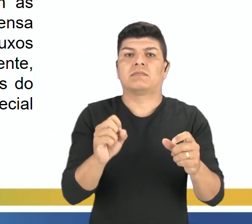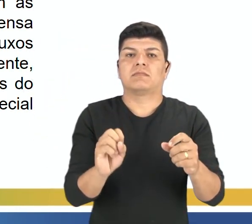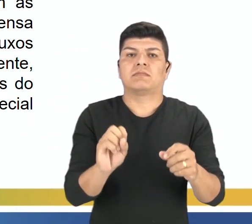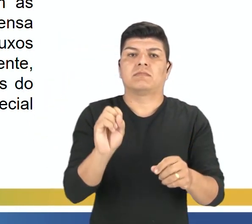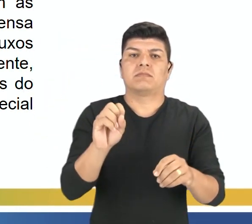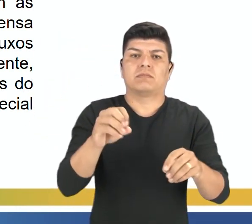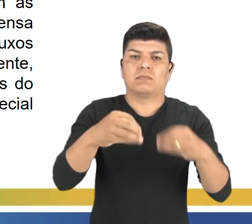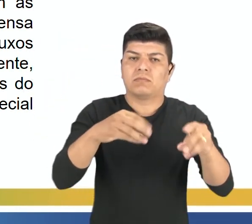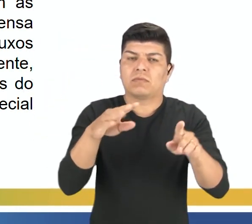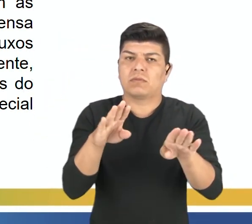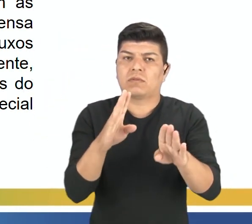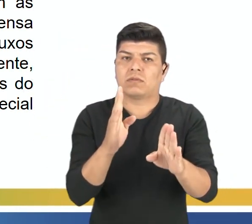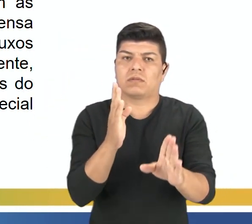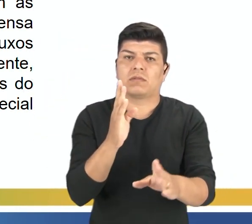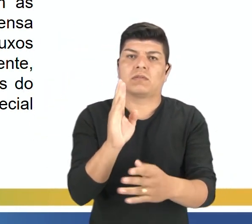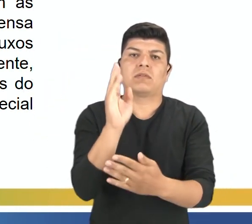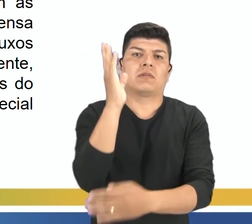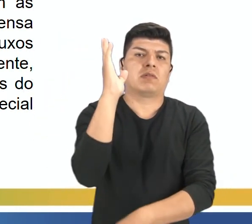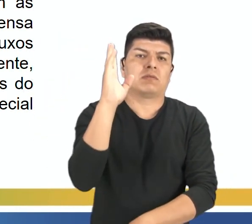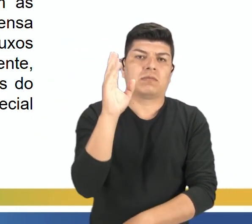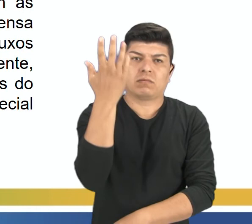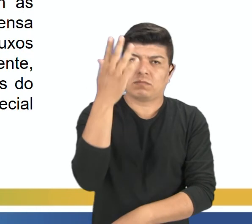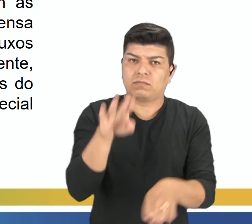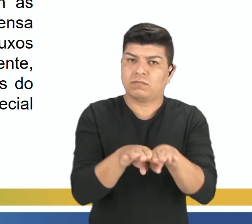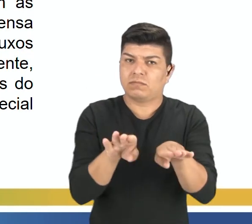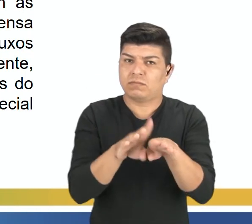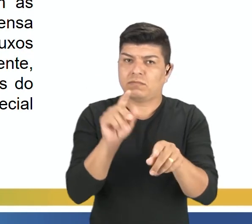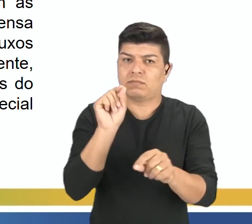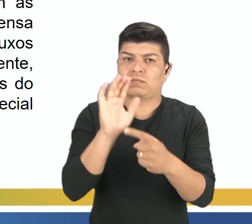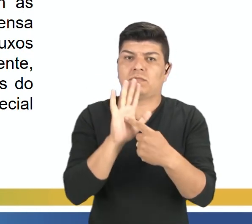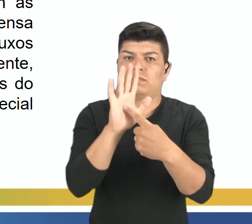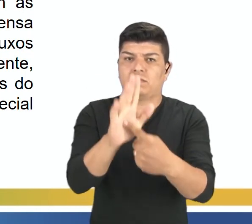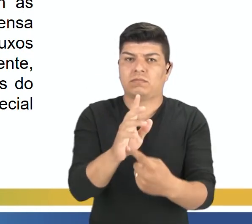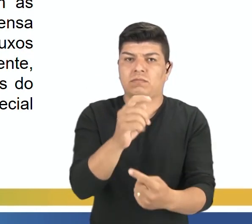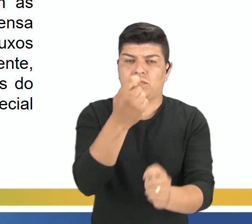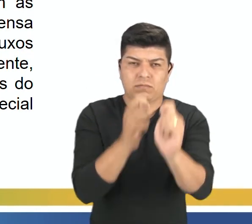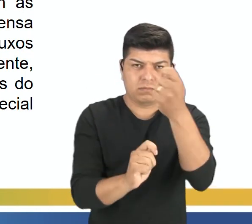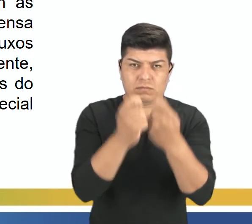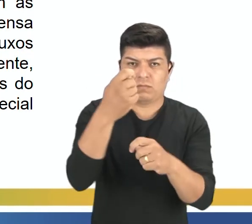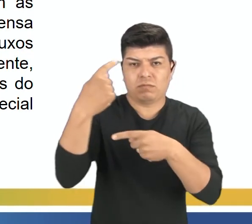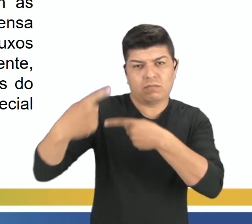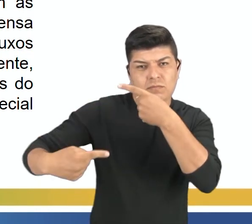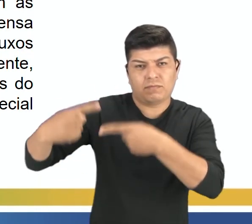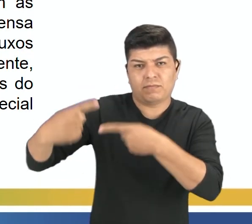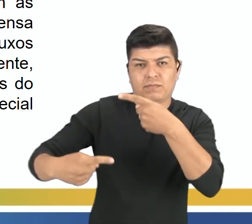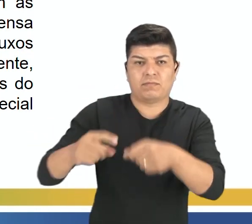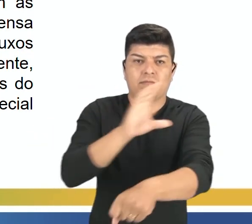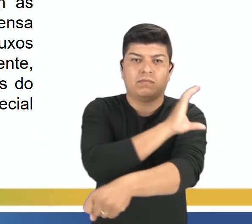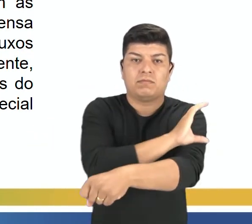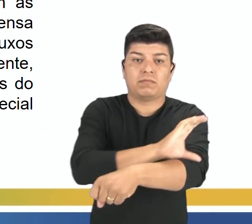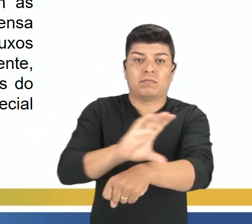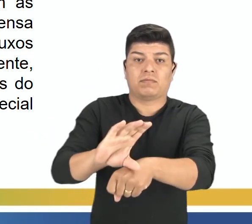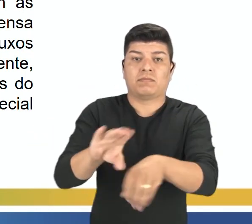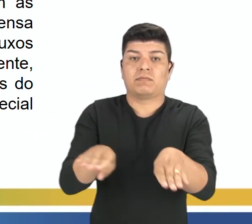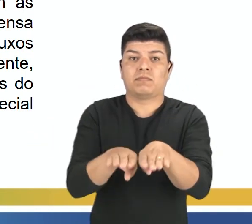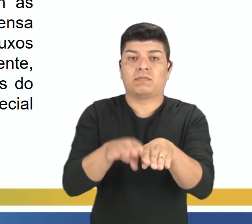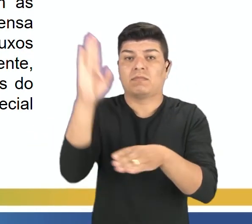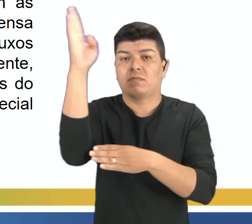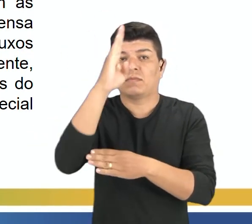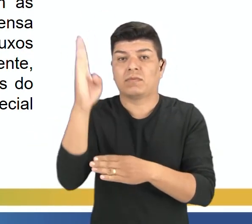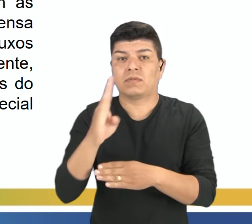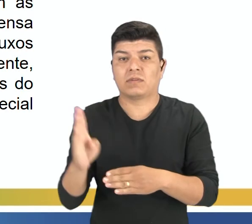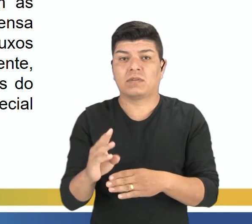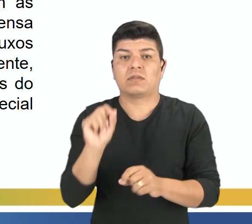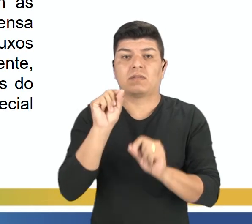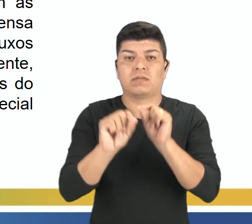ocorrem por diferentes motivos, entre eles se destacam os de ordem econômica, política e cultural. No Brasil,